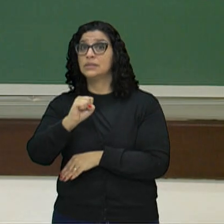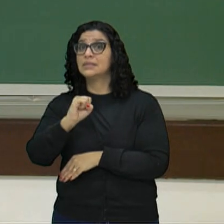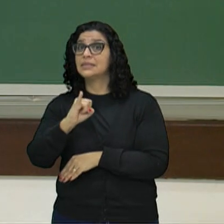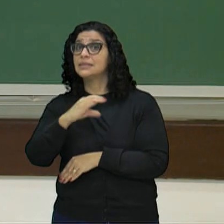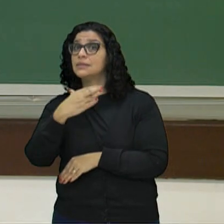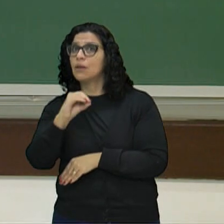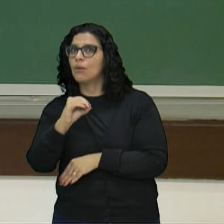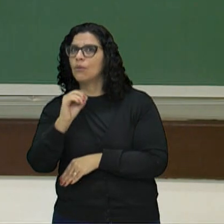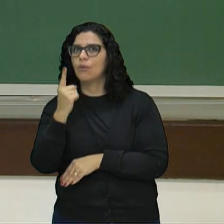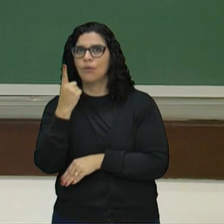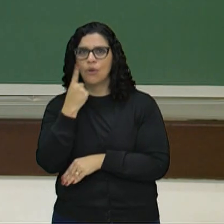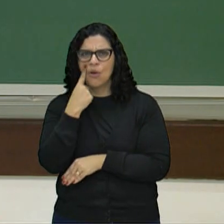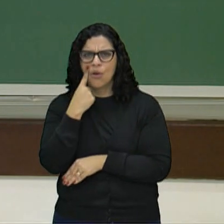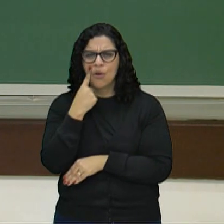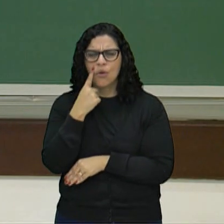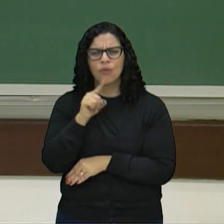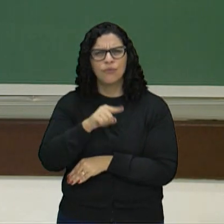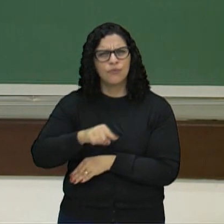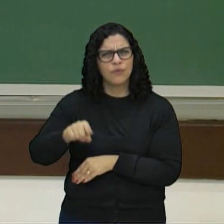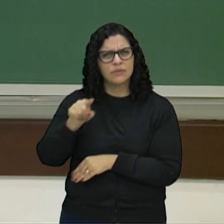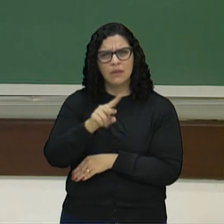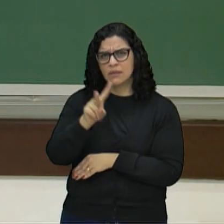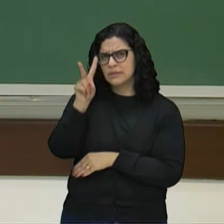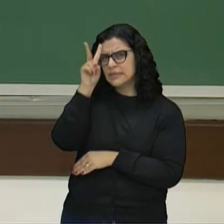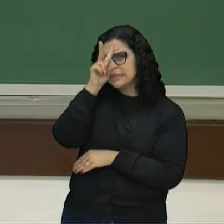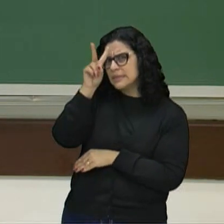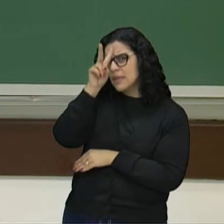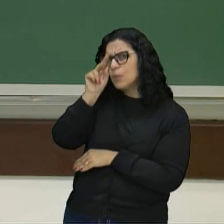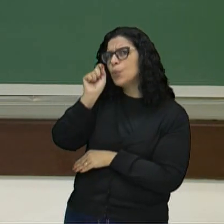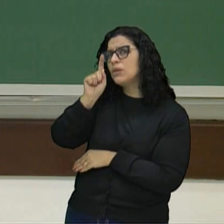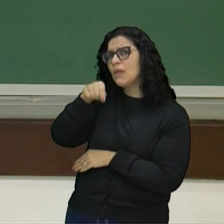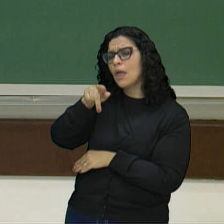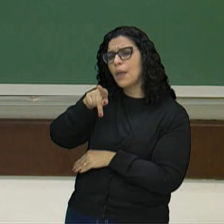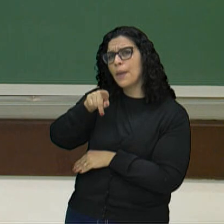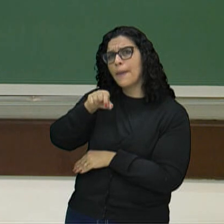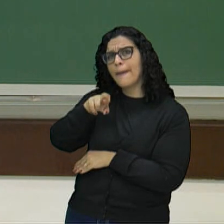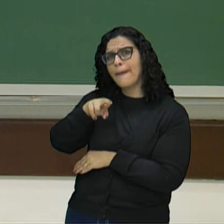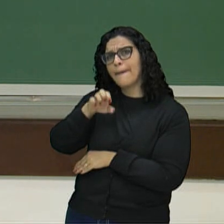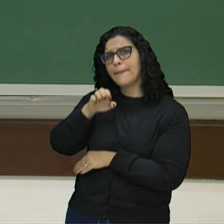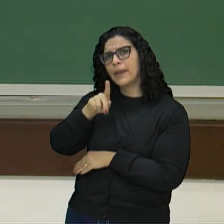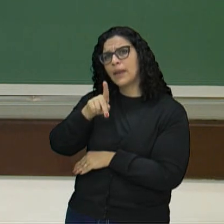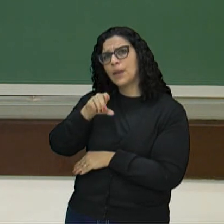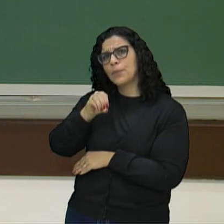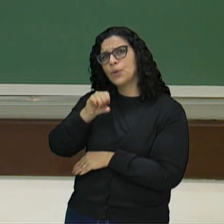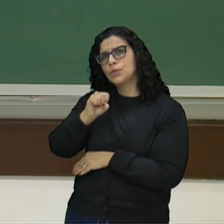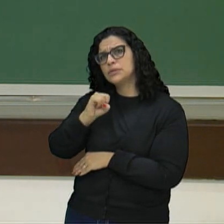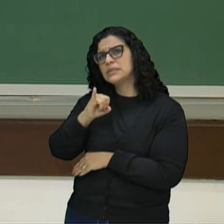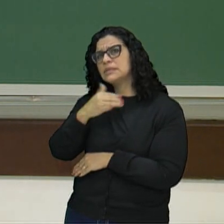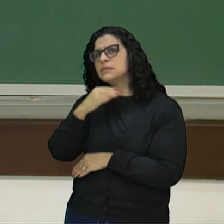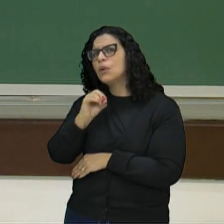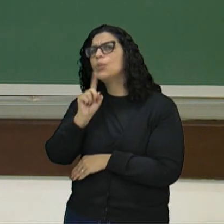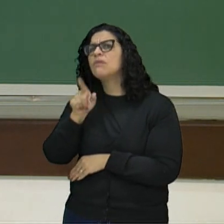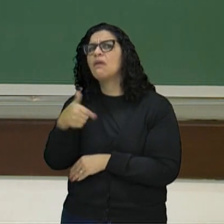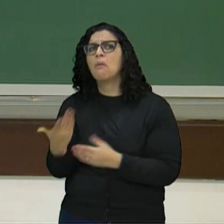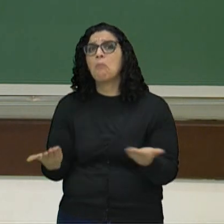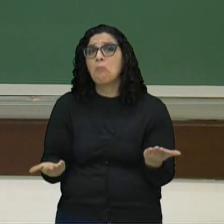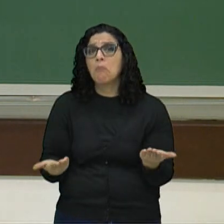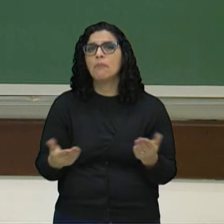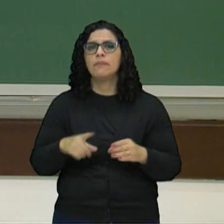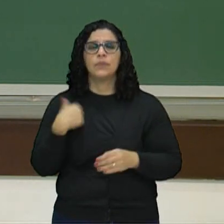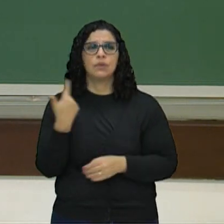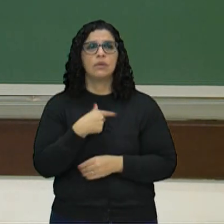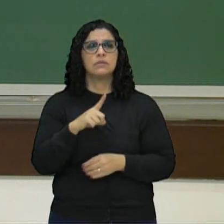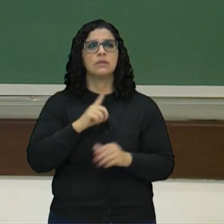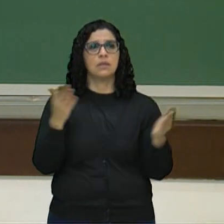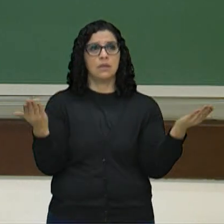preposição. Vocês se lembram das preposições? Então, preposições, e nós temos